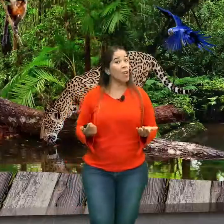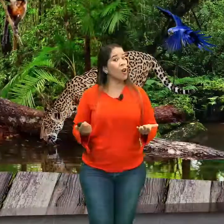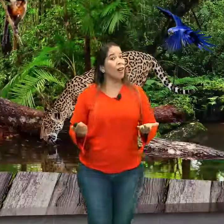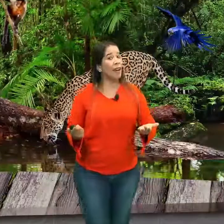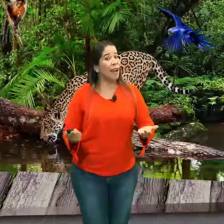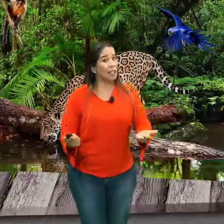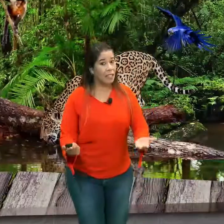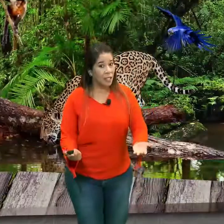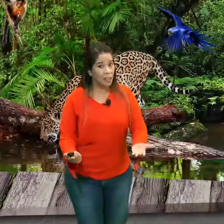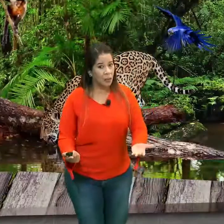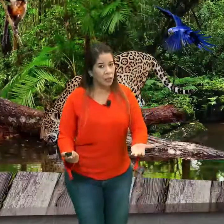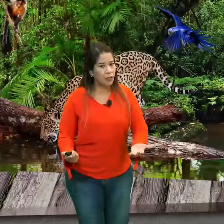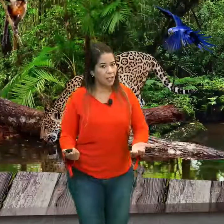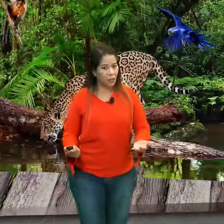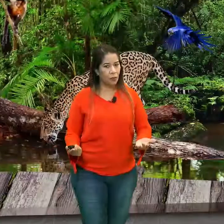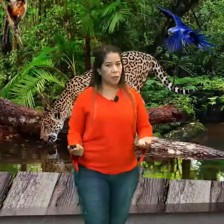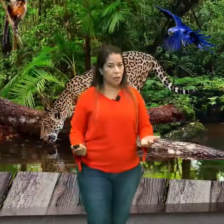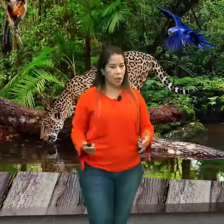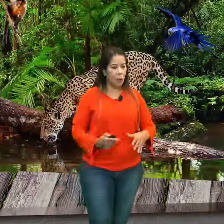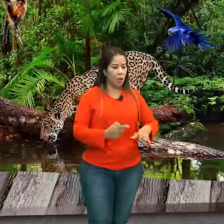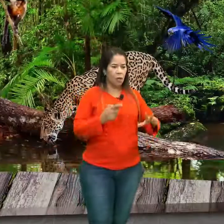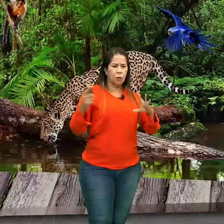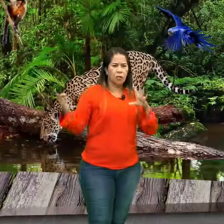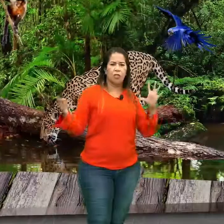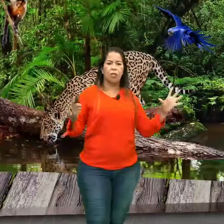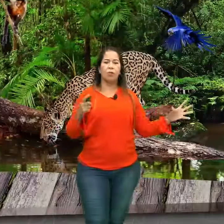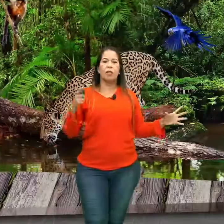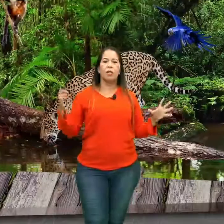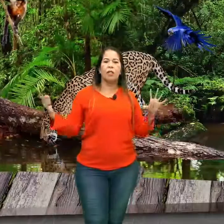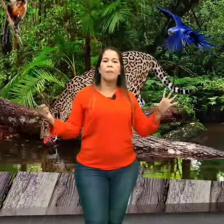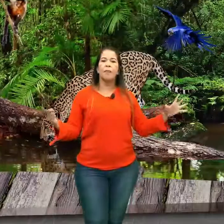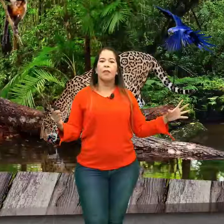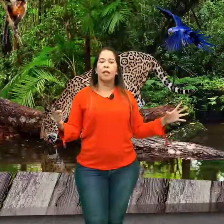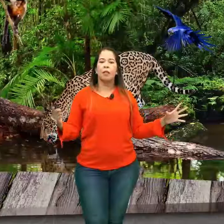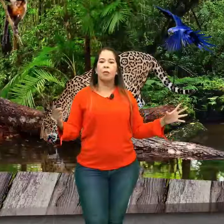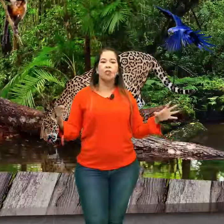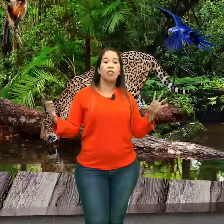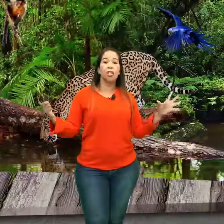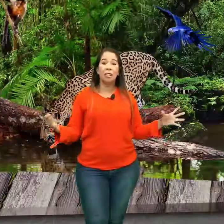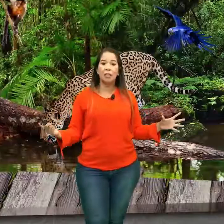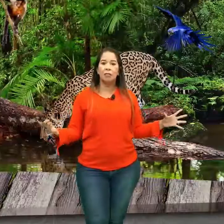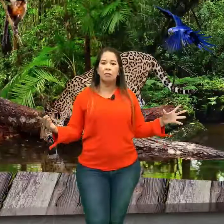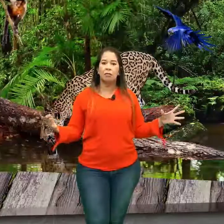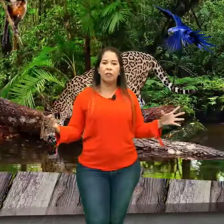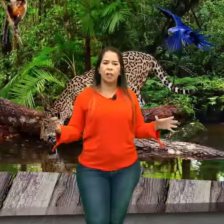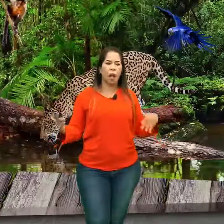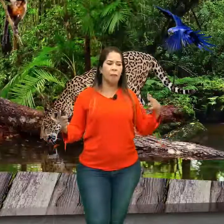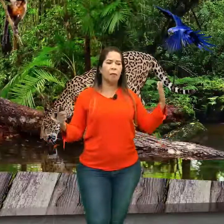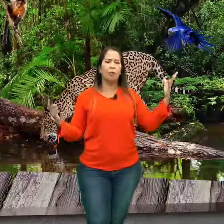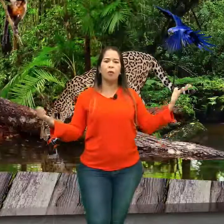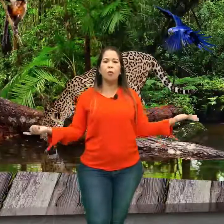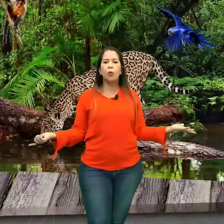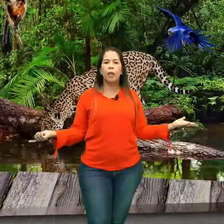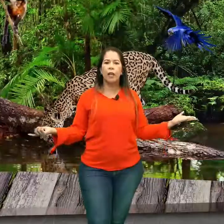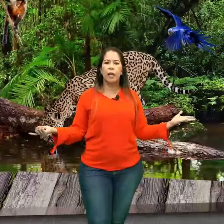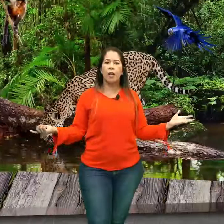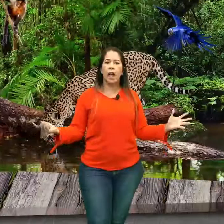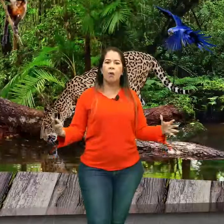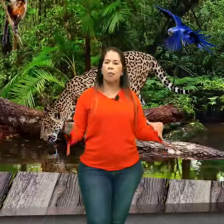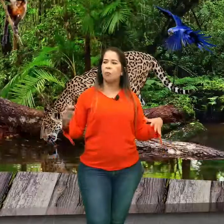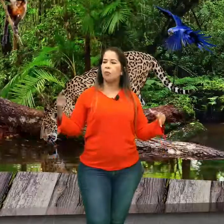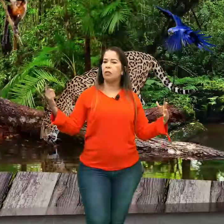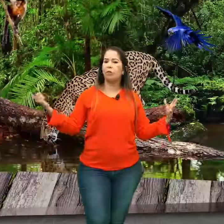uma melhorada. Então, quando a gente fala de evolução, no sentido aqui, né, cotidiano, a gente fala, evolui,